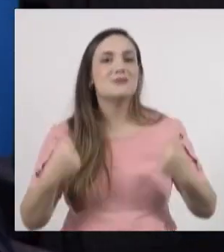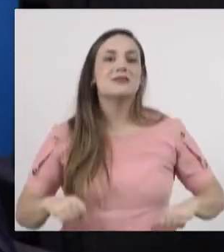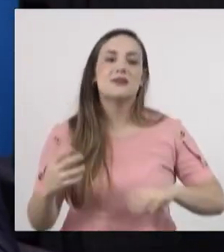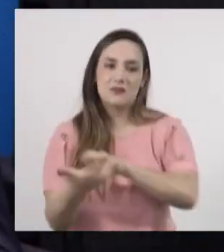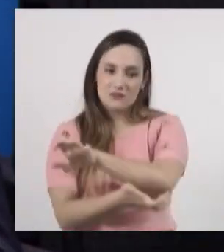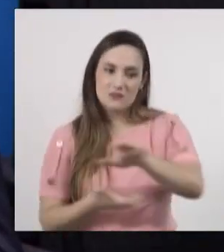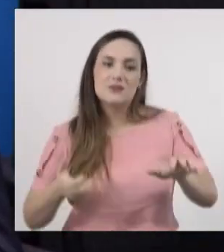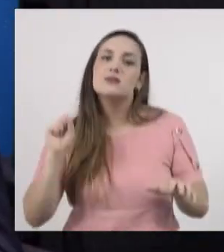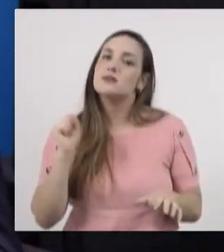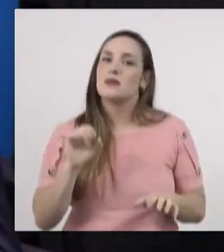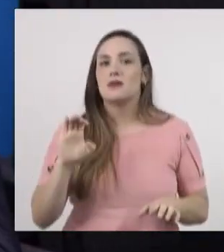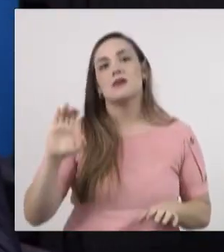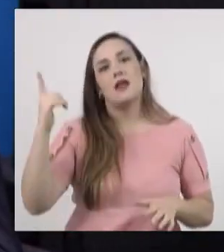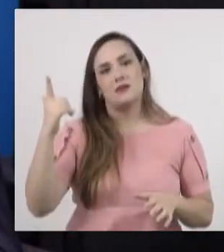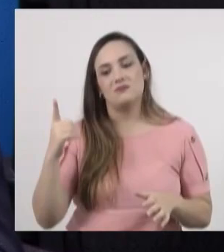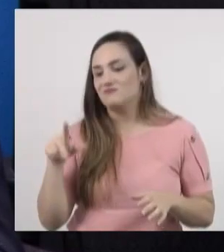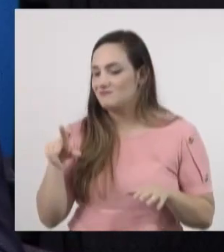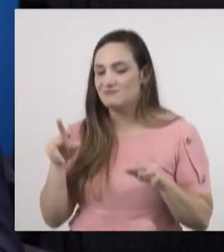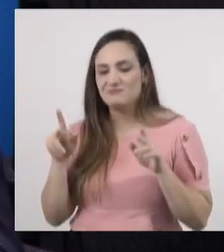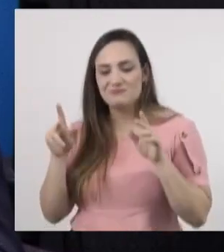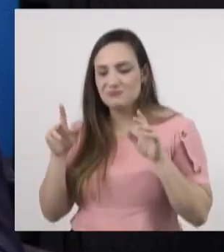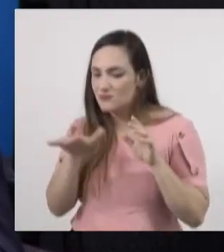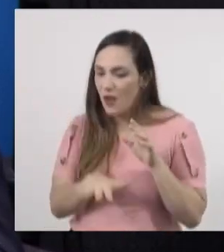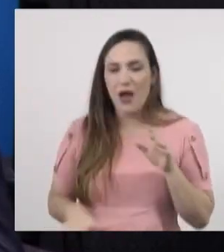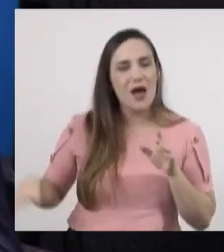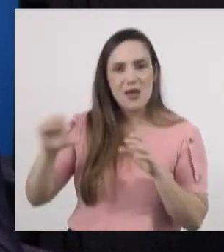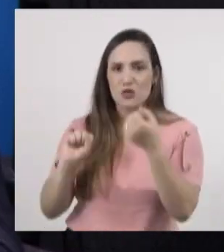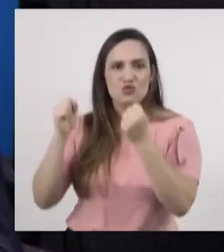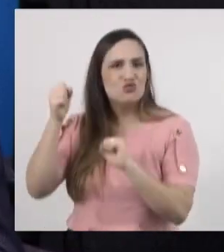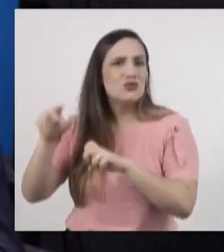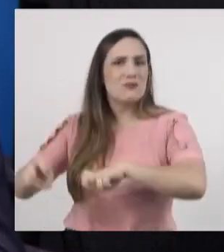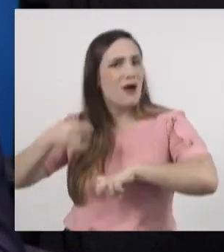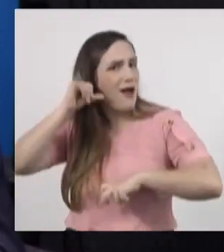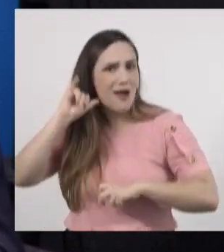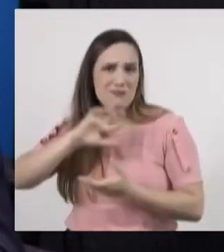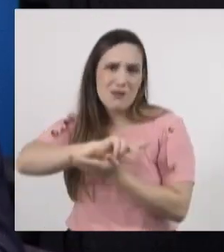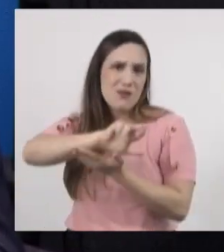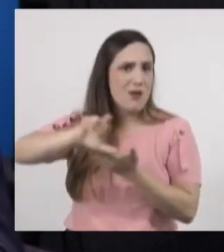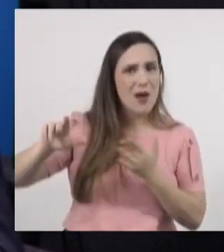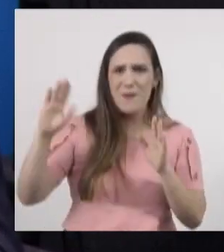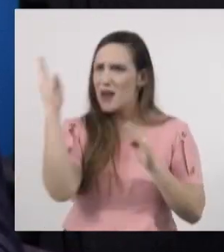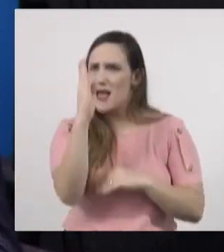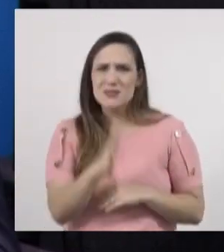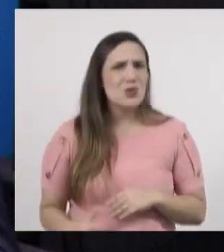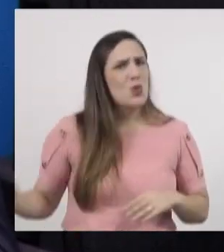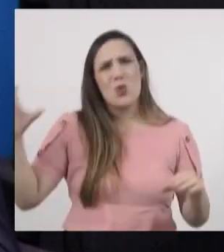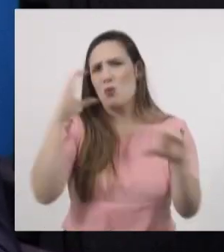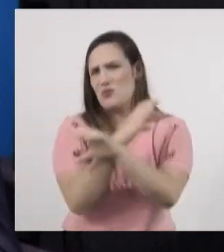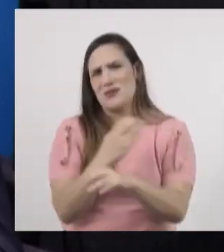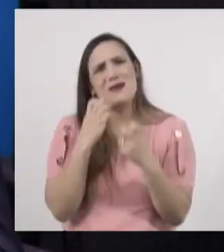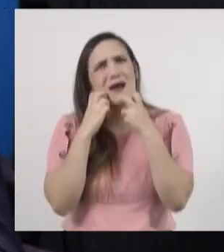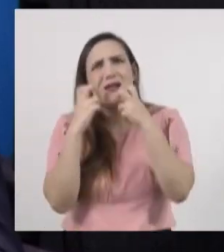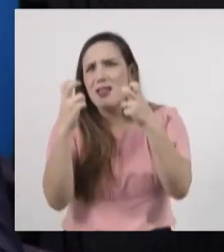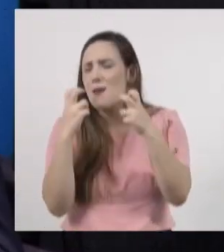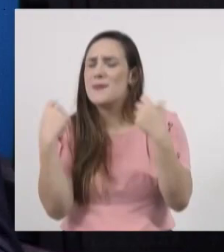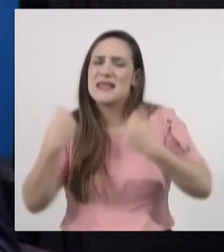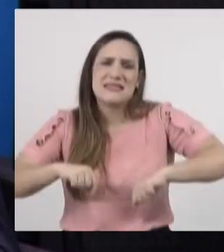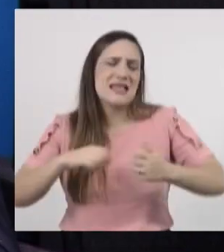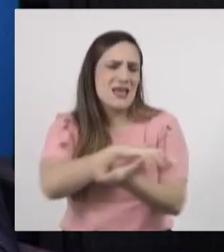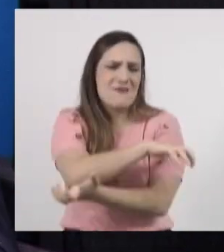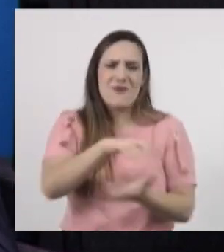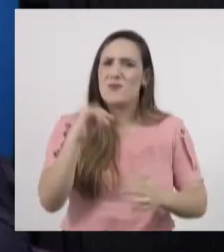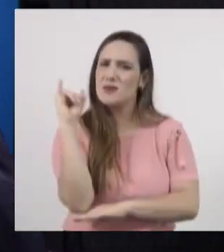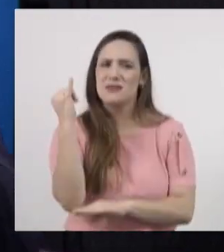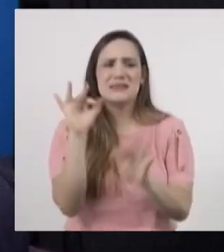é uma necessidade, um clamor de todo o setor produtivo e de todo o Brasil, que a gente tenha uma reforma tributária visando